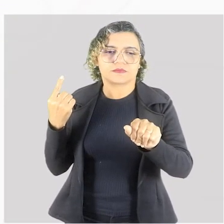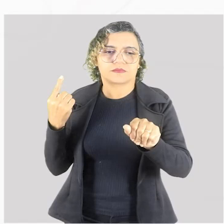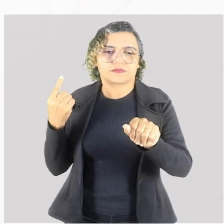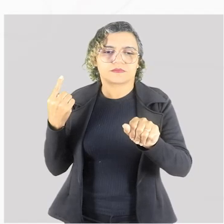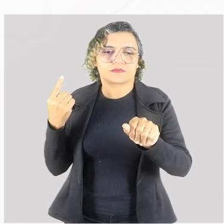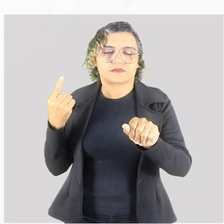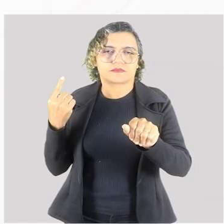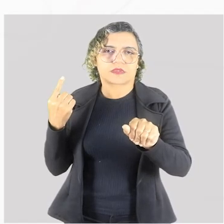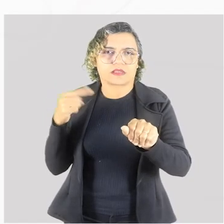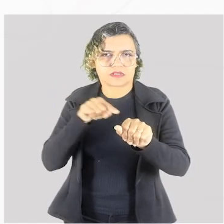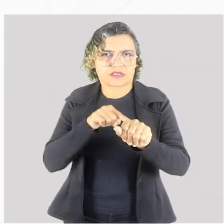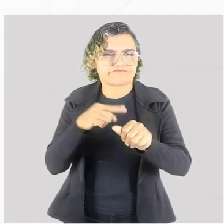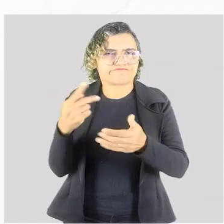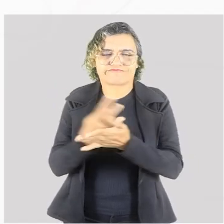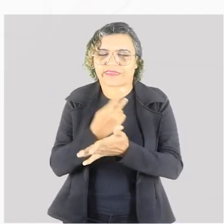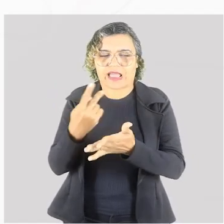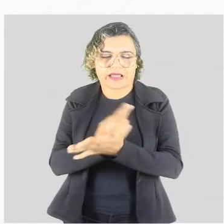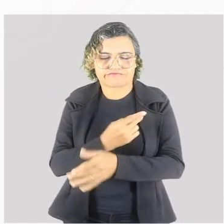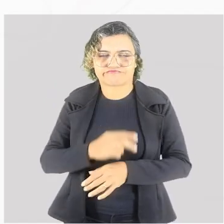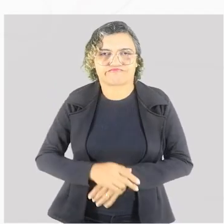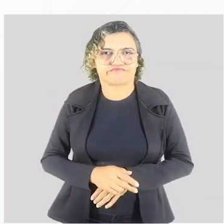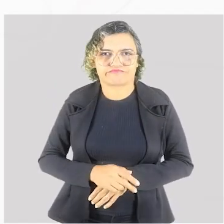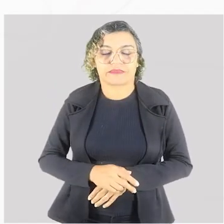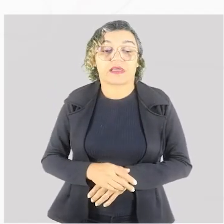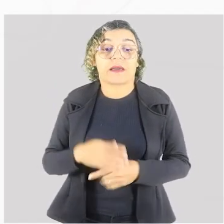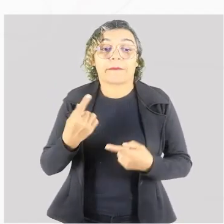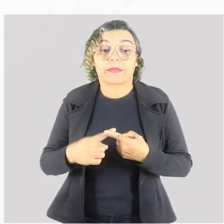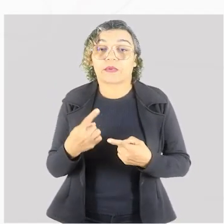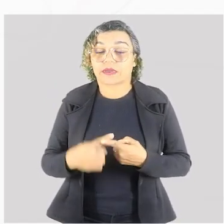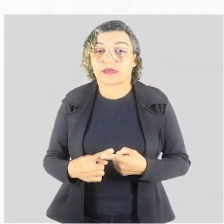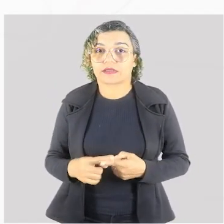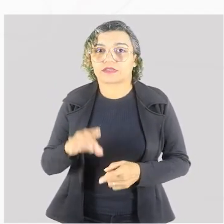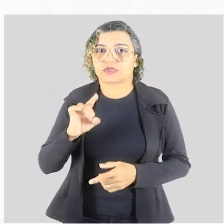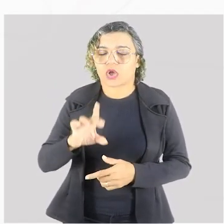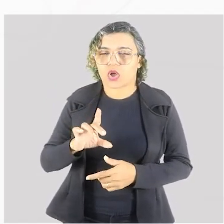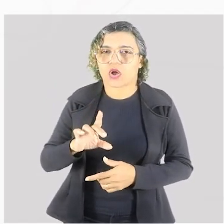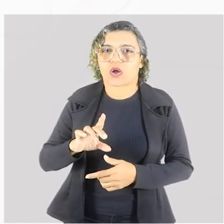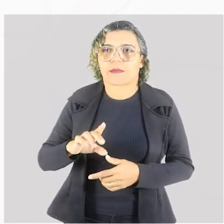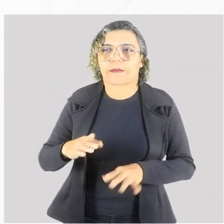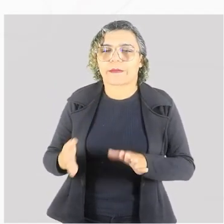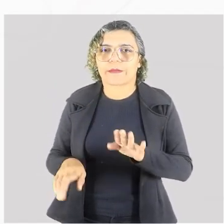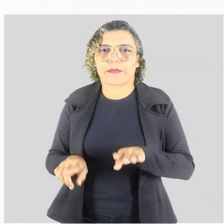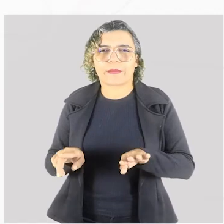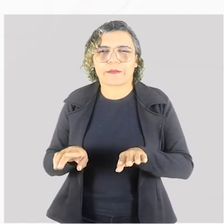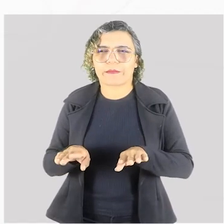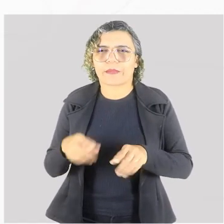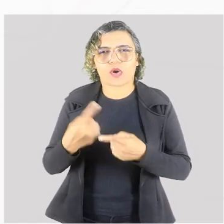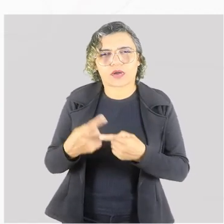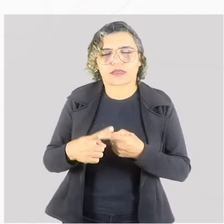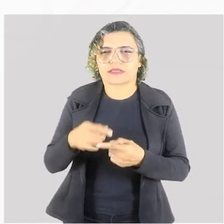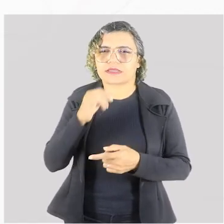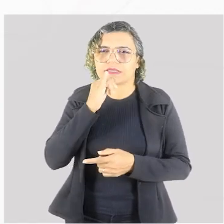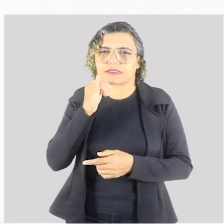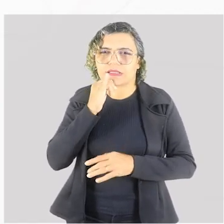modernidade. Falso. Primeiro que isso não é uma coisa somente da modernidade. Isso acontece já